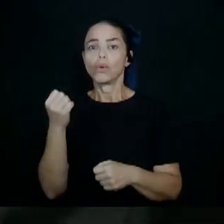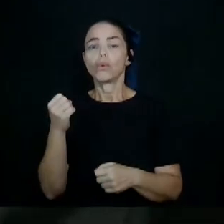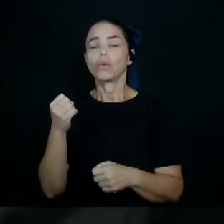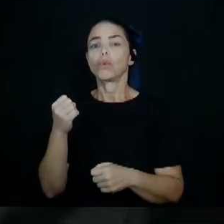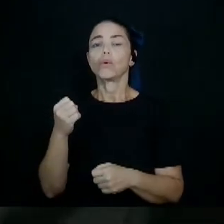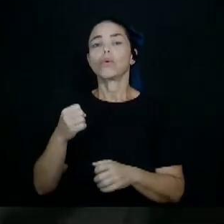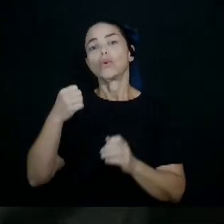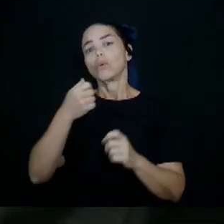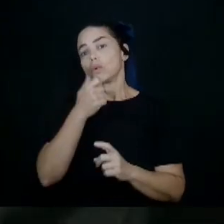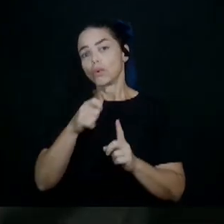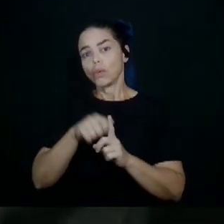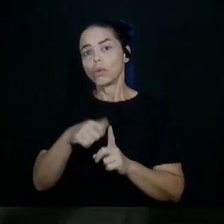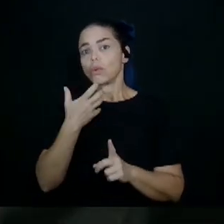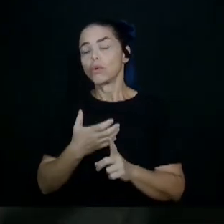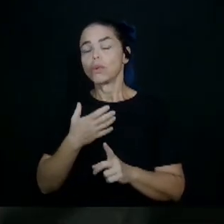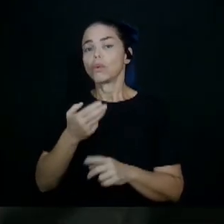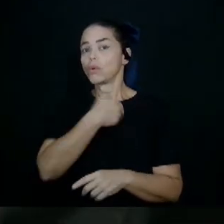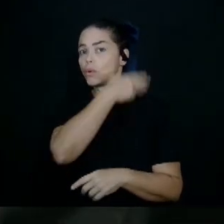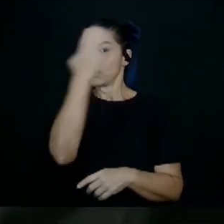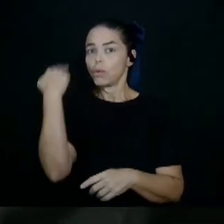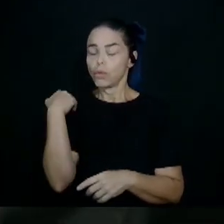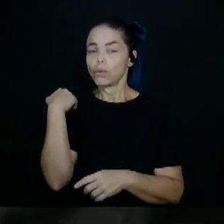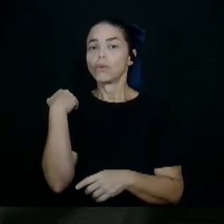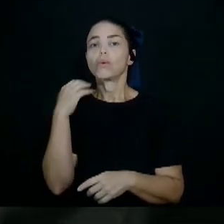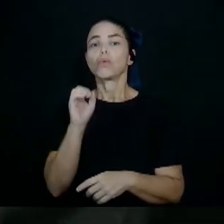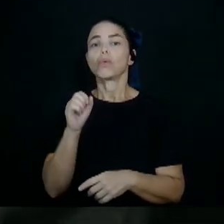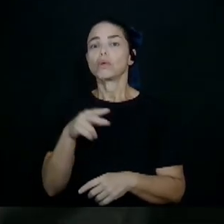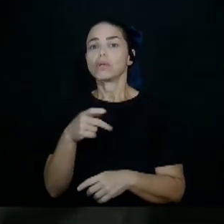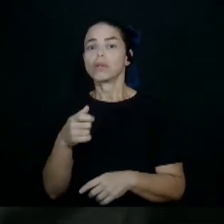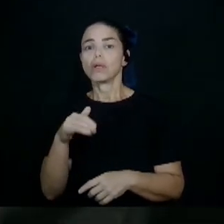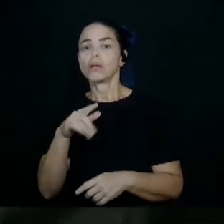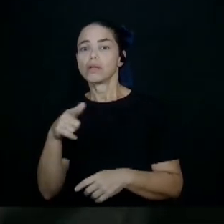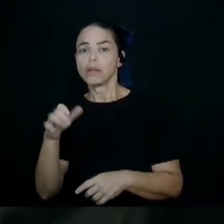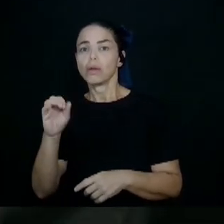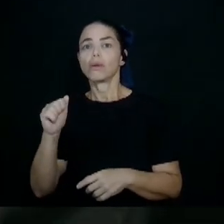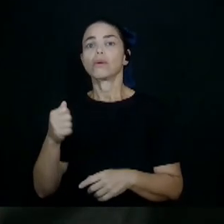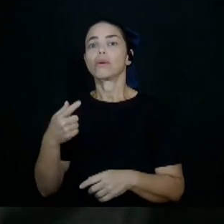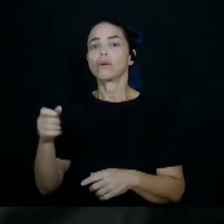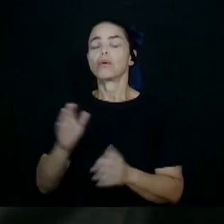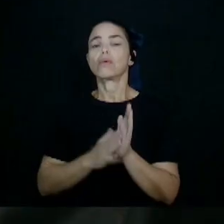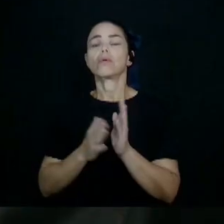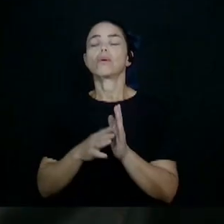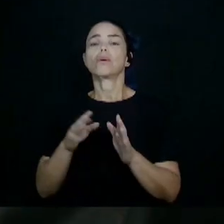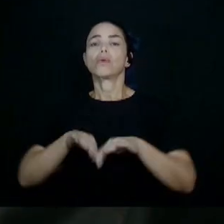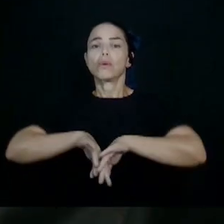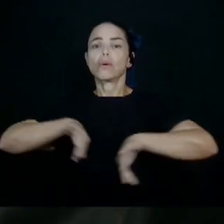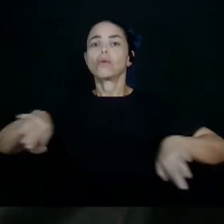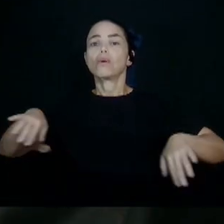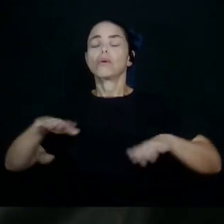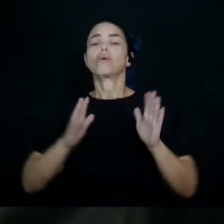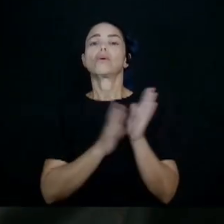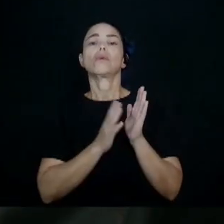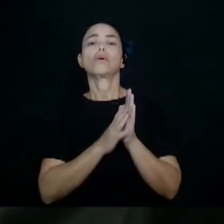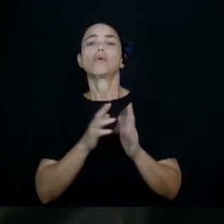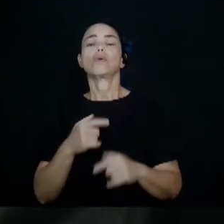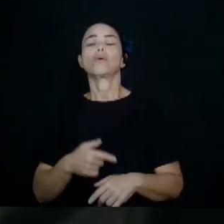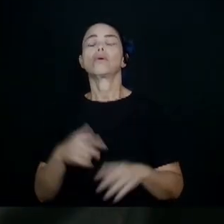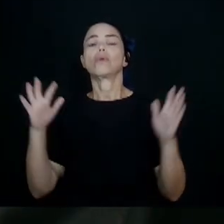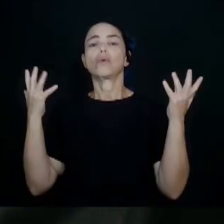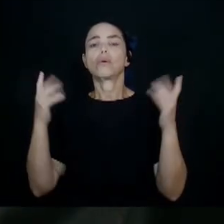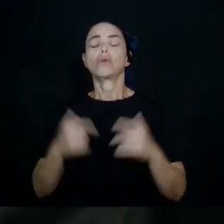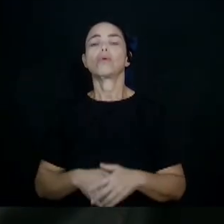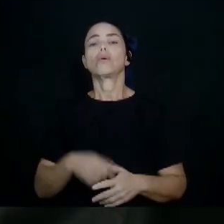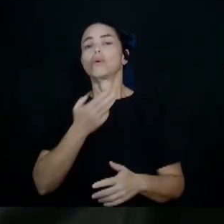da padroeira Nossa Senhora da Conceição. A proposta busca separar a celebração religiosa da civil,